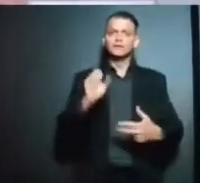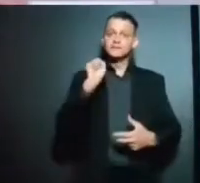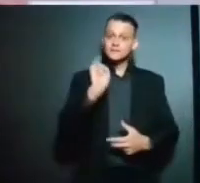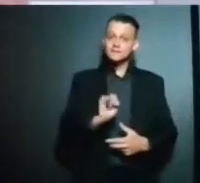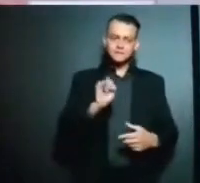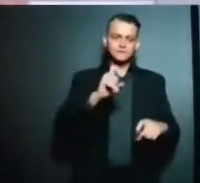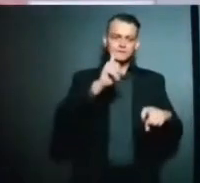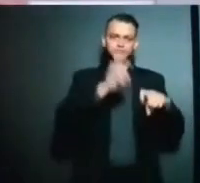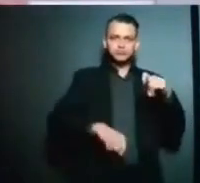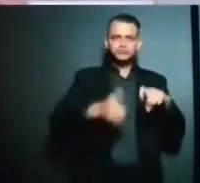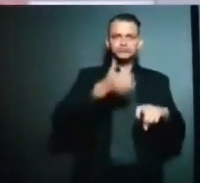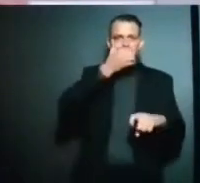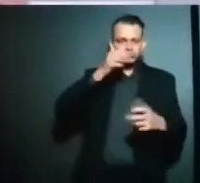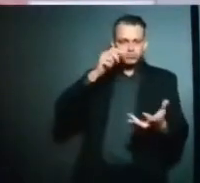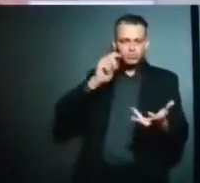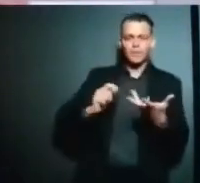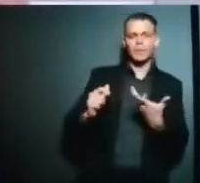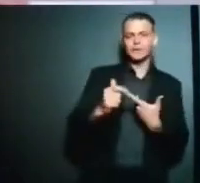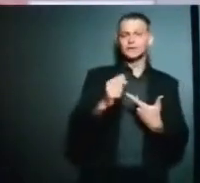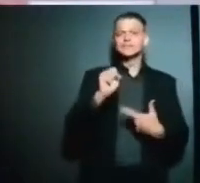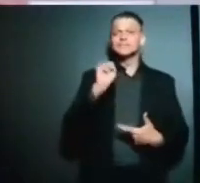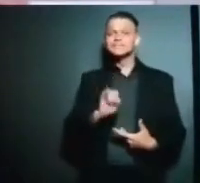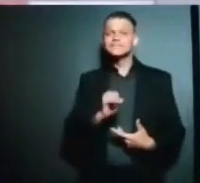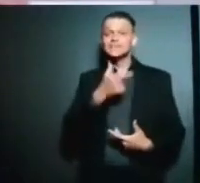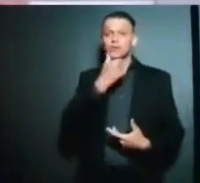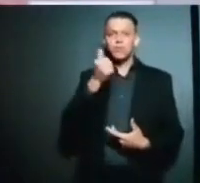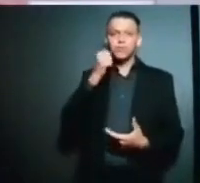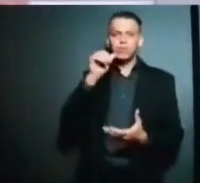eu inclusive argumentei, pois se tiver um casal,